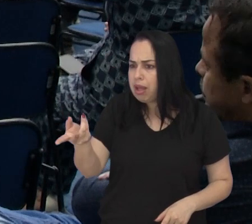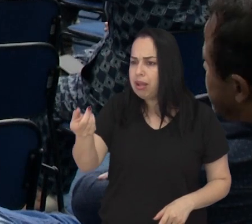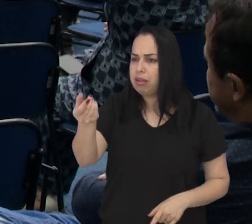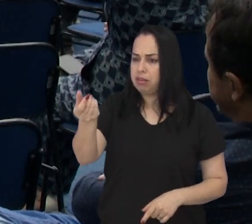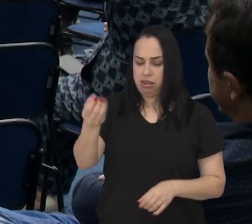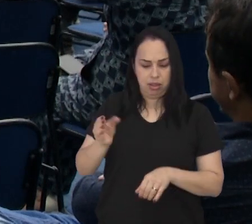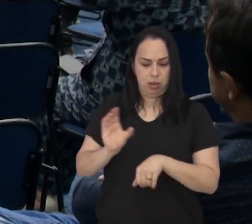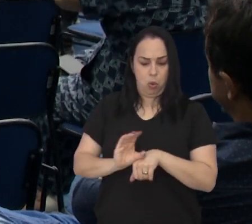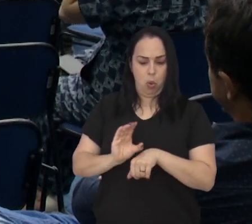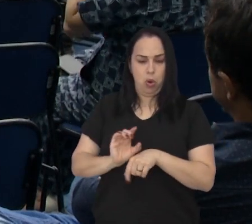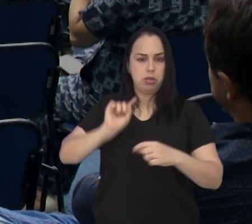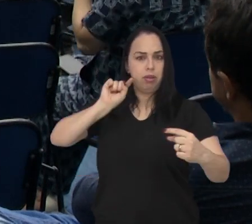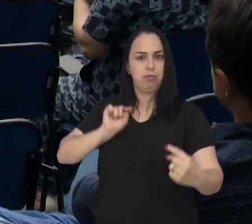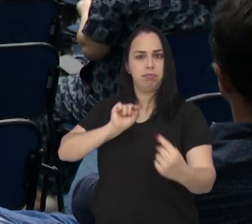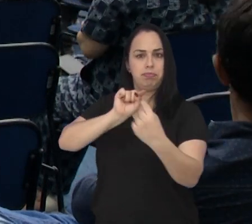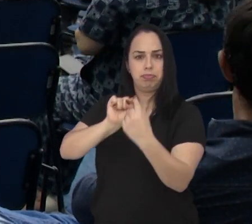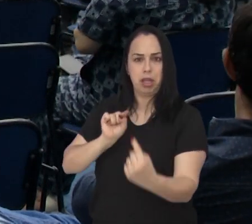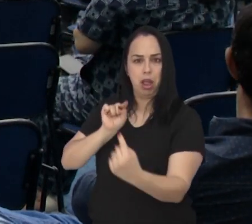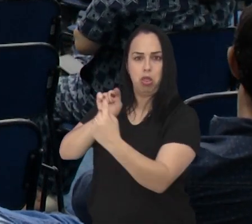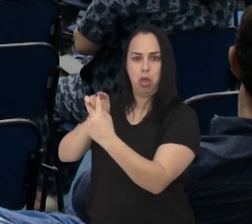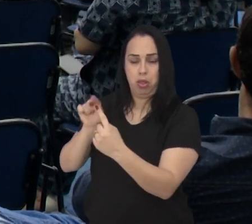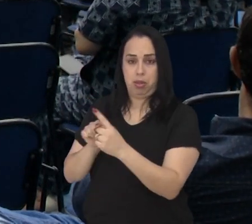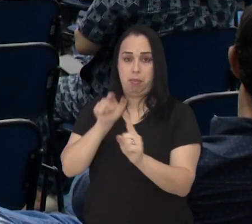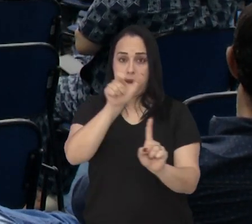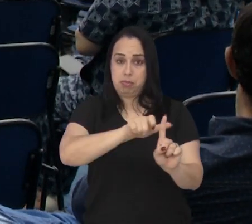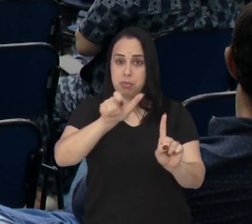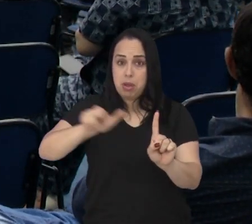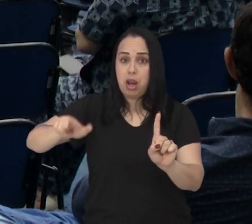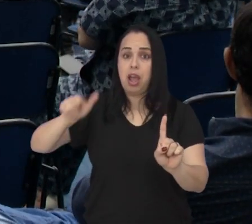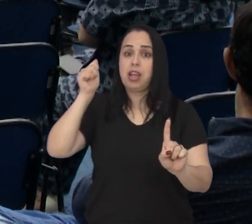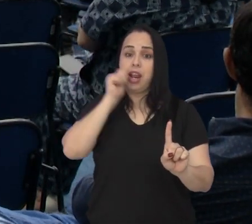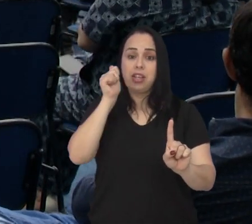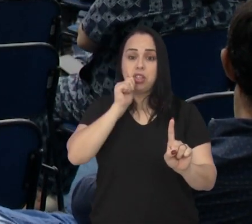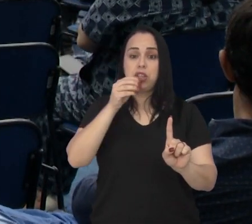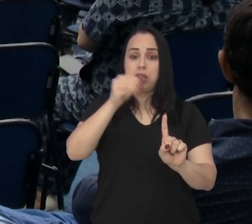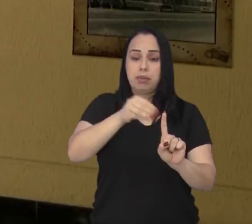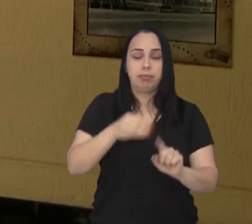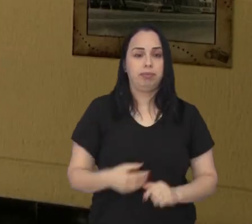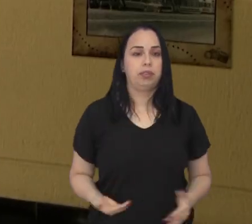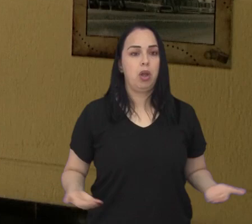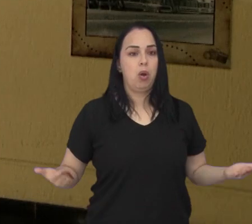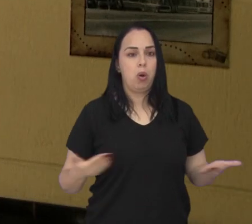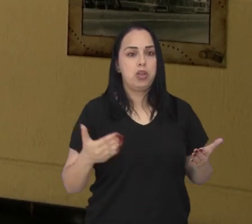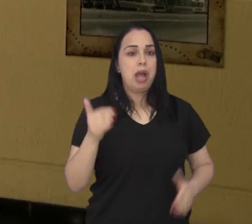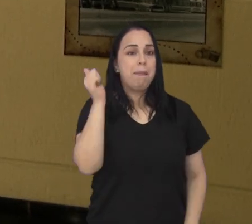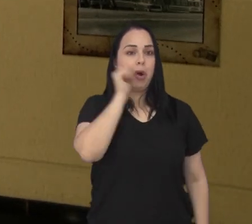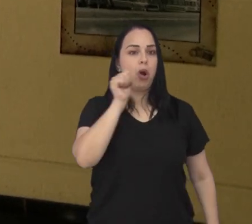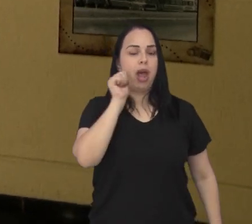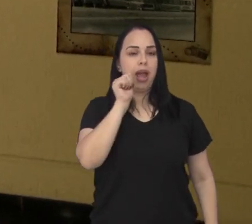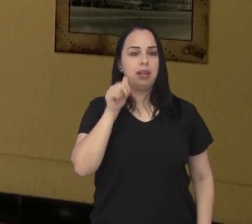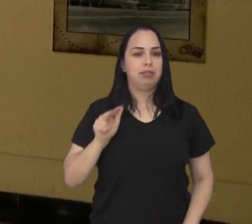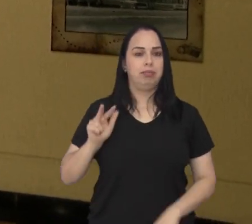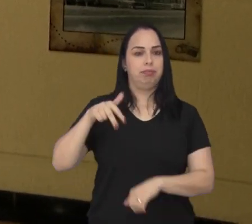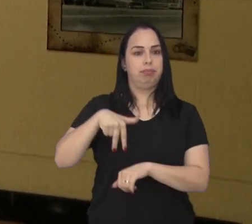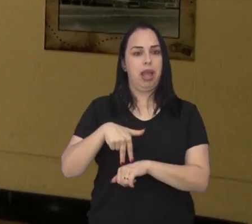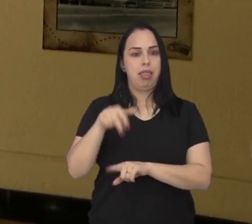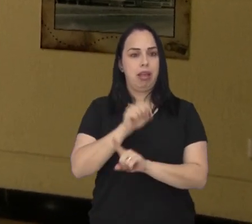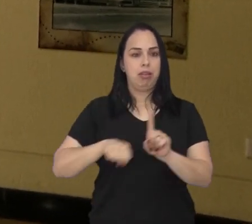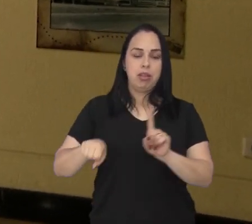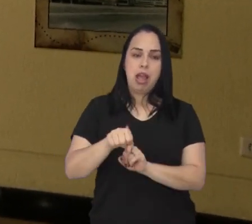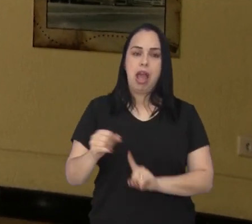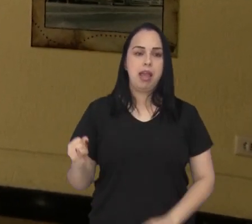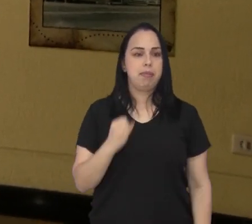oferecer qualificação para mulheres em situação de vulnerabilidade social a mulher hoje tem um papel fundamental na